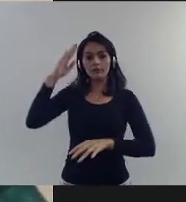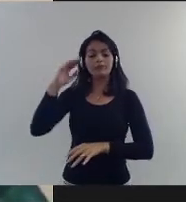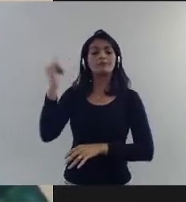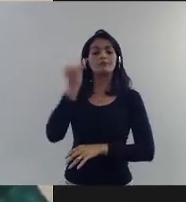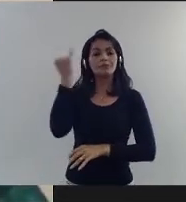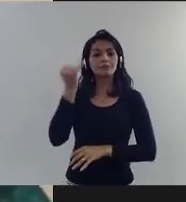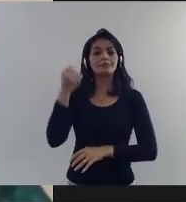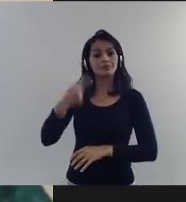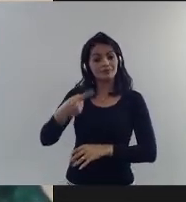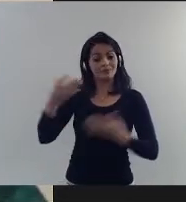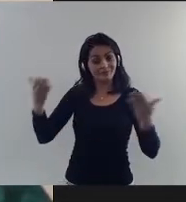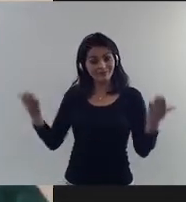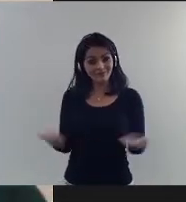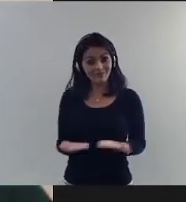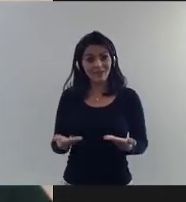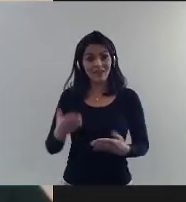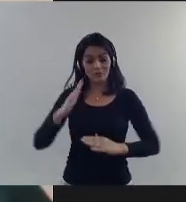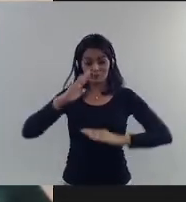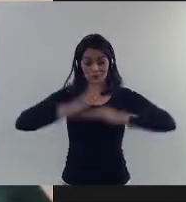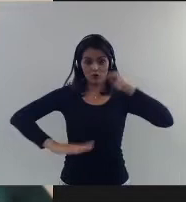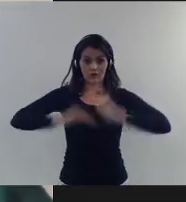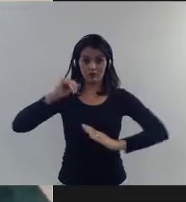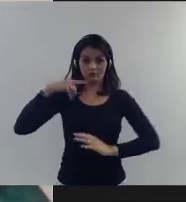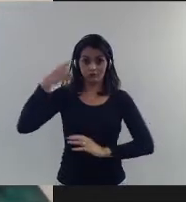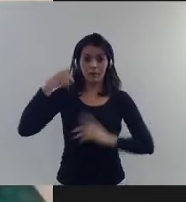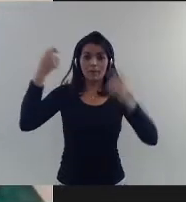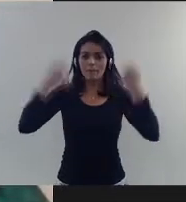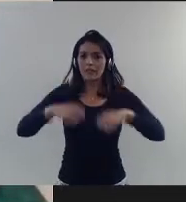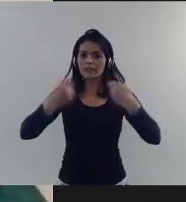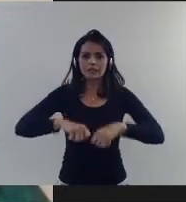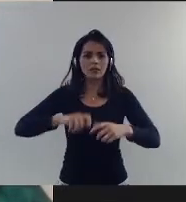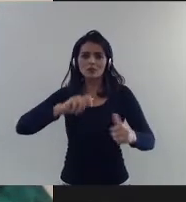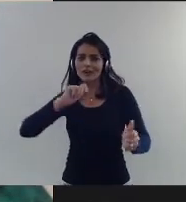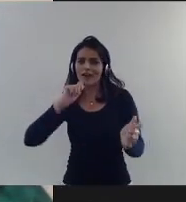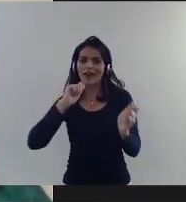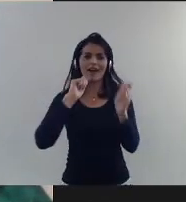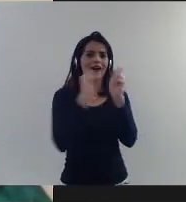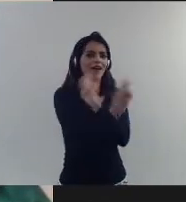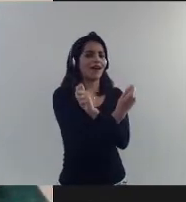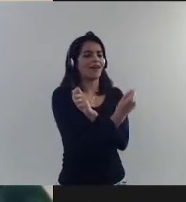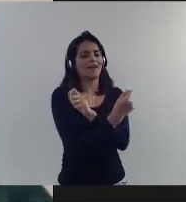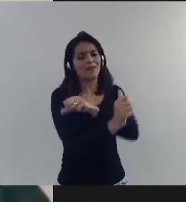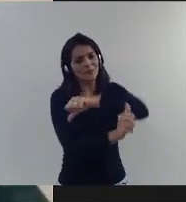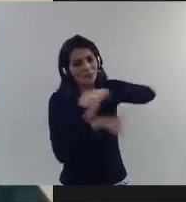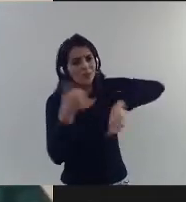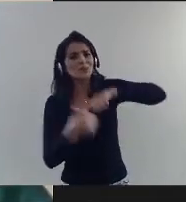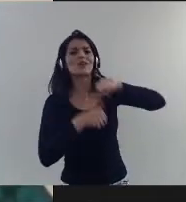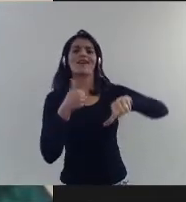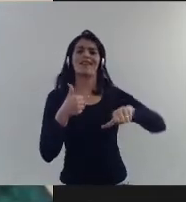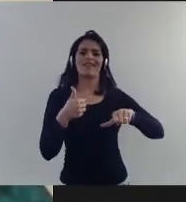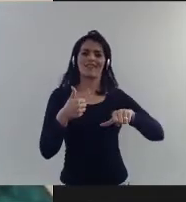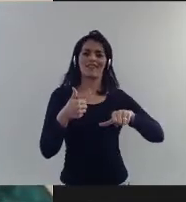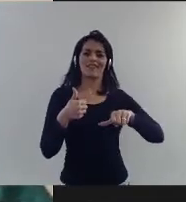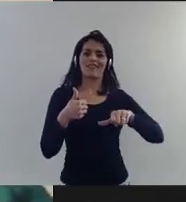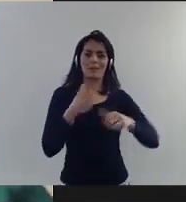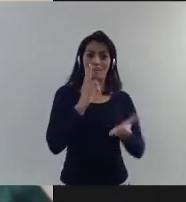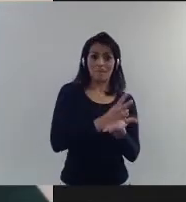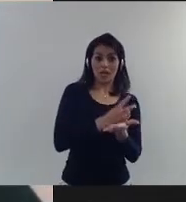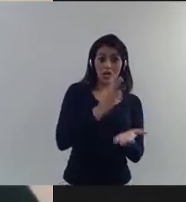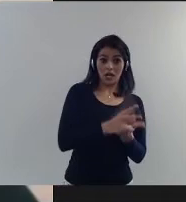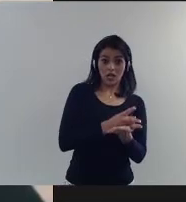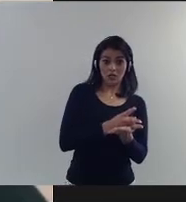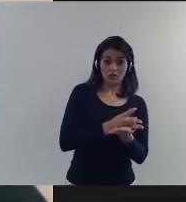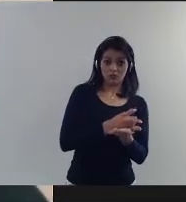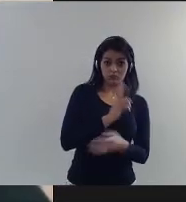nosso contexto de hoje, enquanto profissionais. Precisamos nos reinventar, precisamos nos adequar,